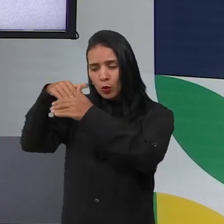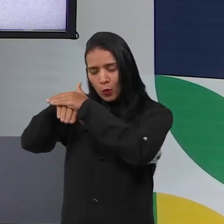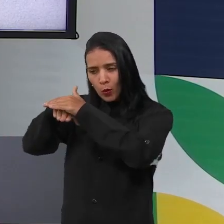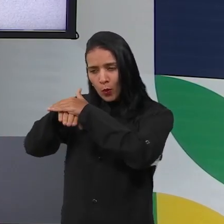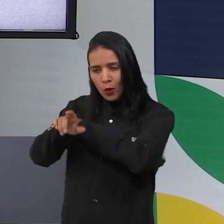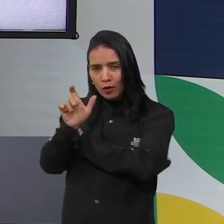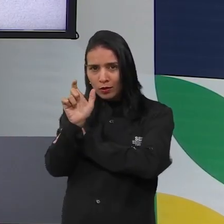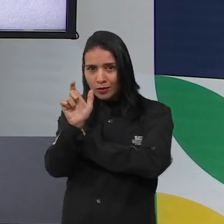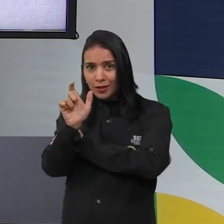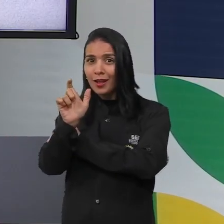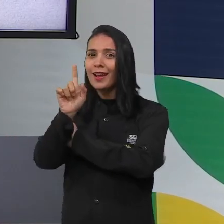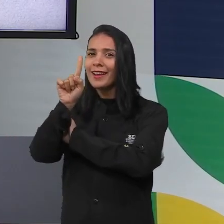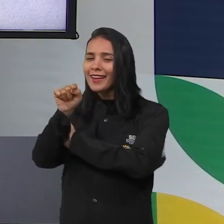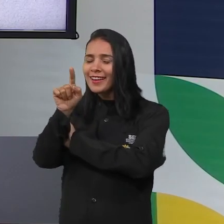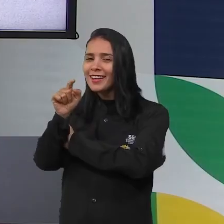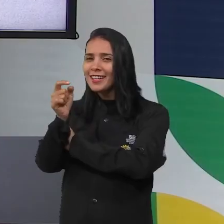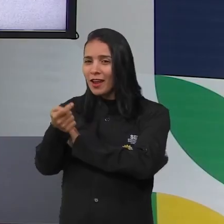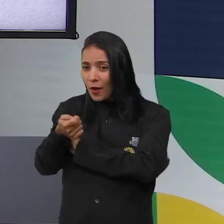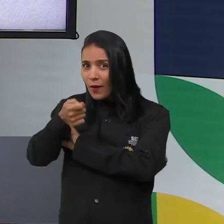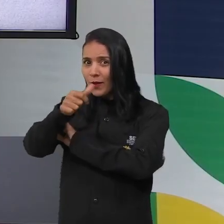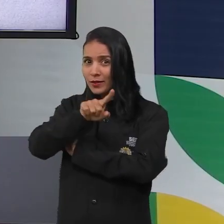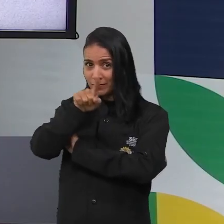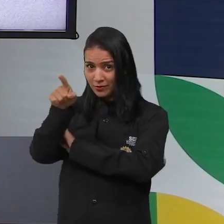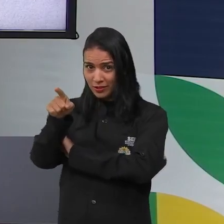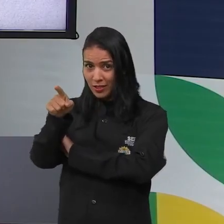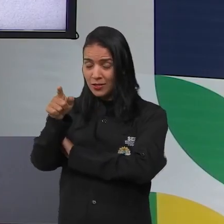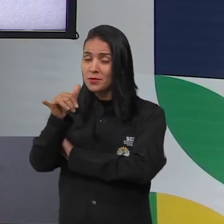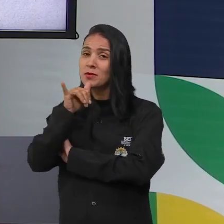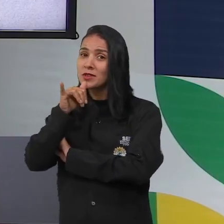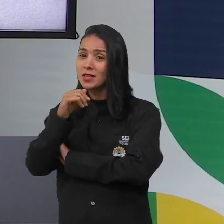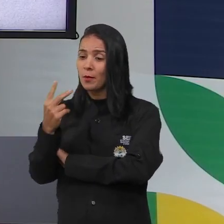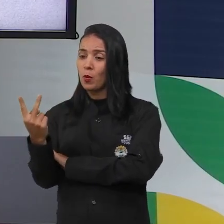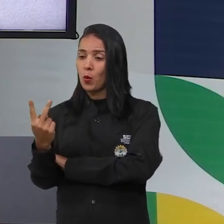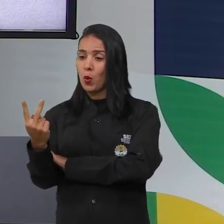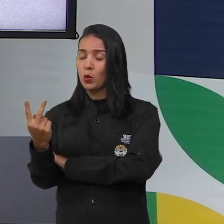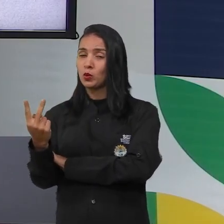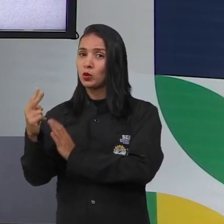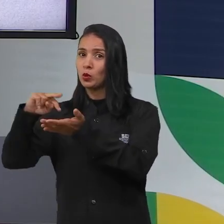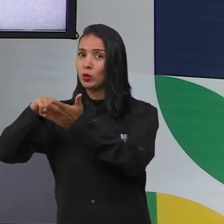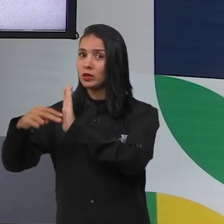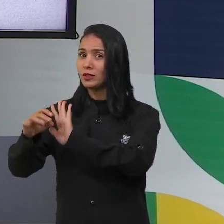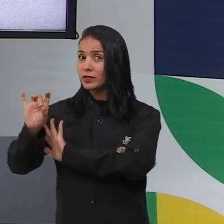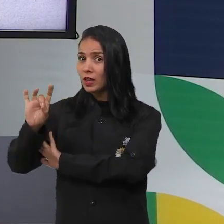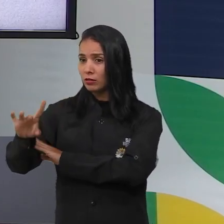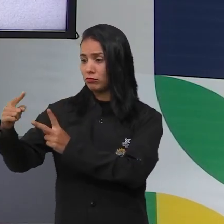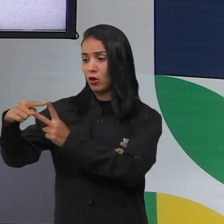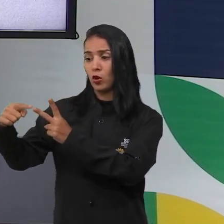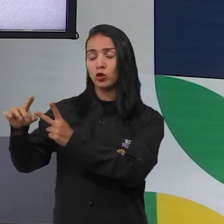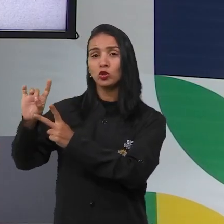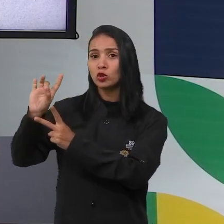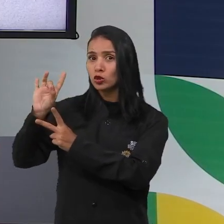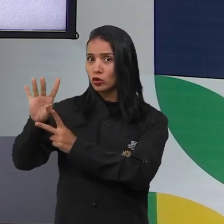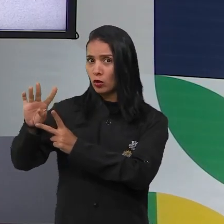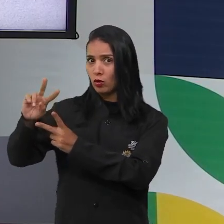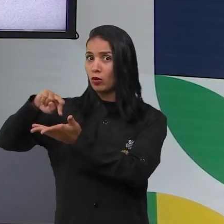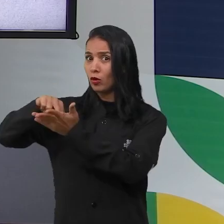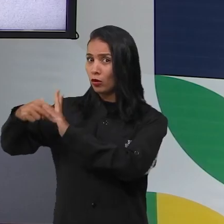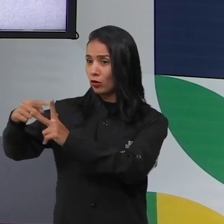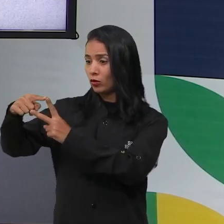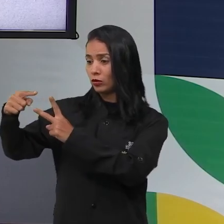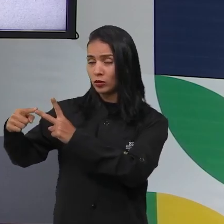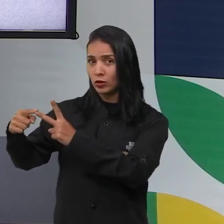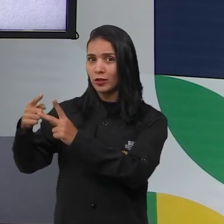palavrinha-chave que é a respeito do numeral 2. O humor de duplo sentido é 2 sentidos.